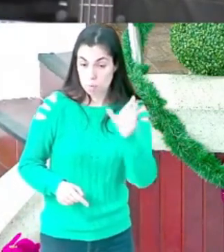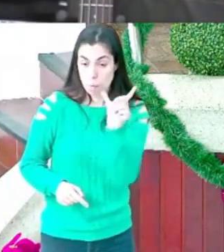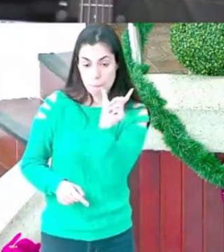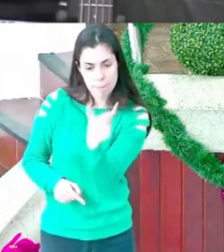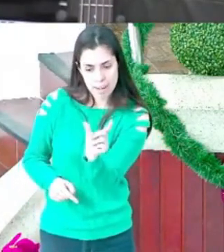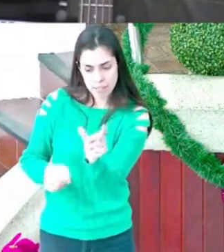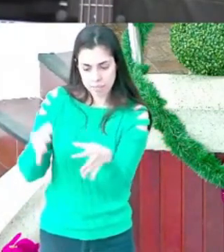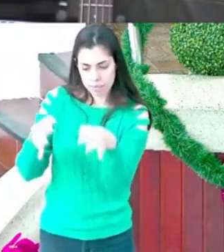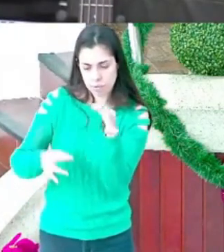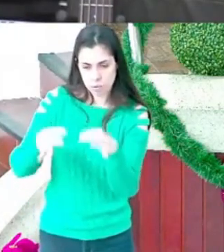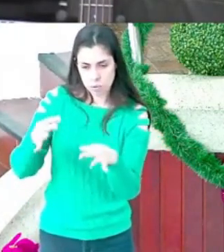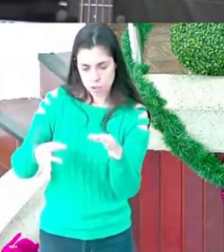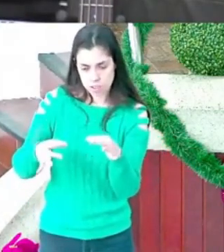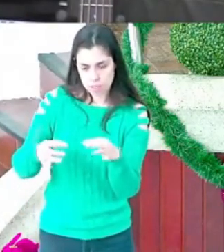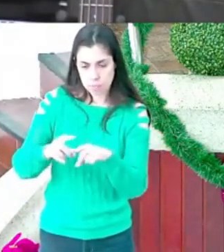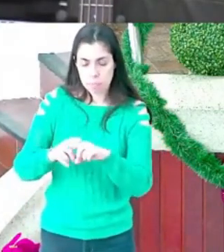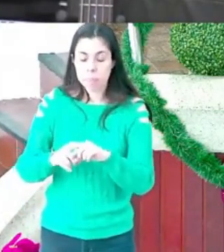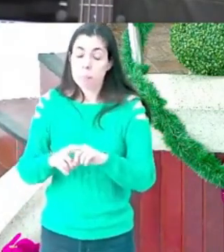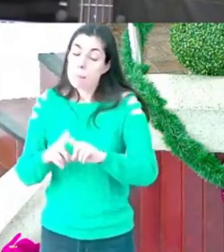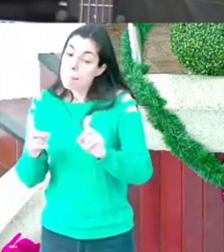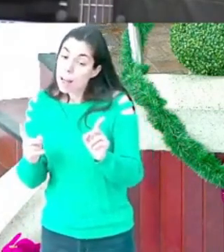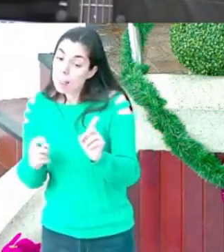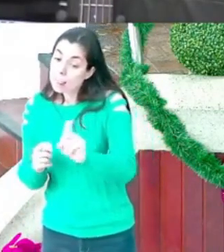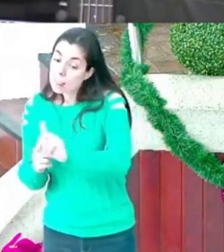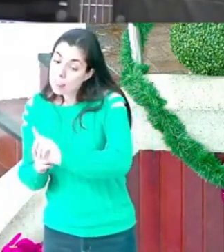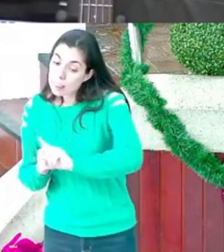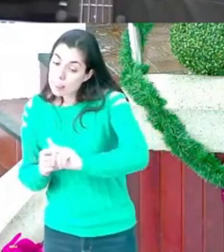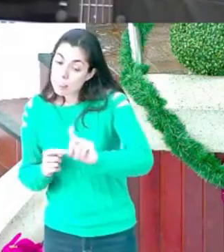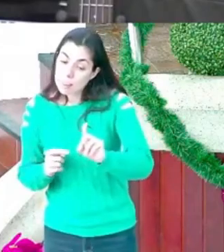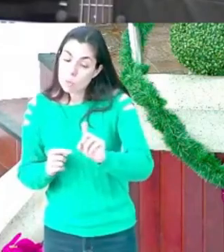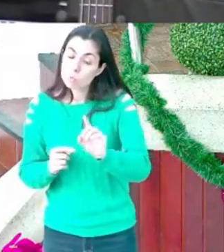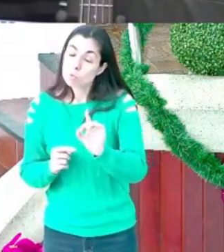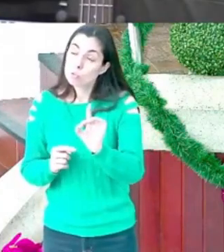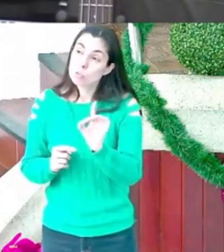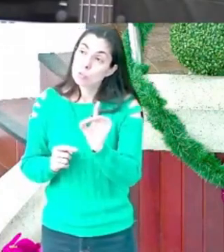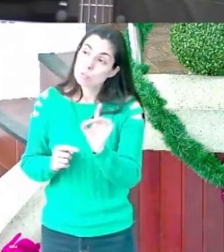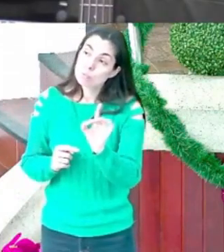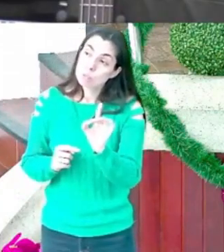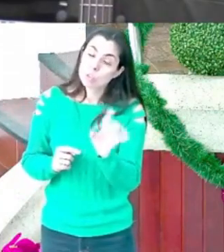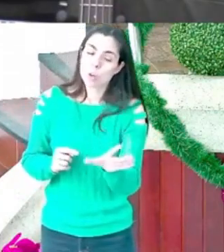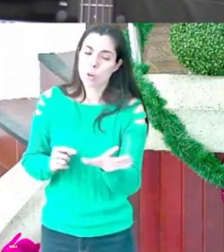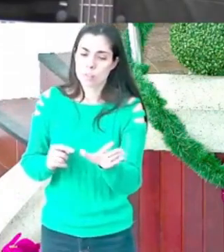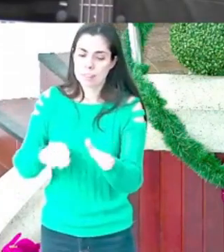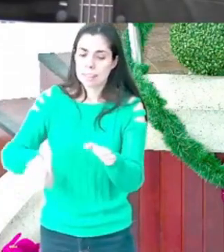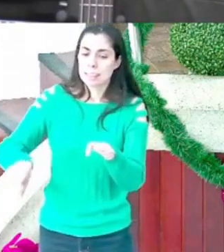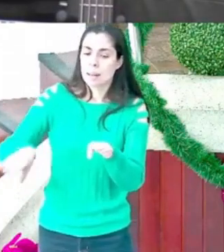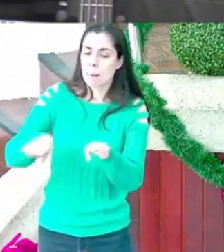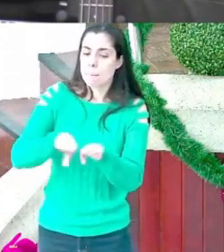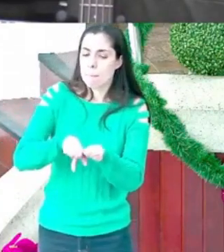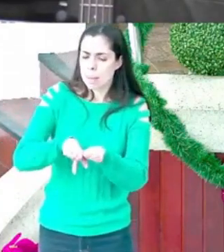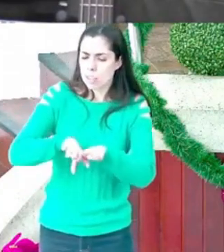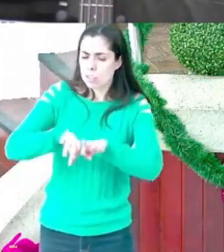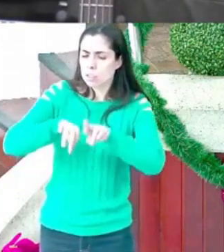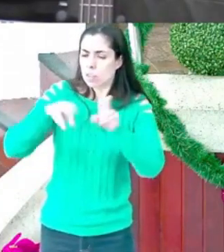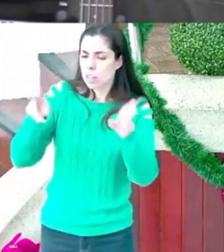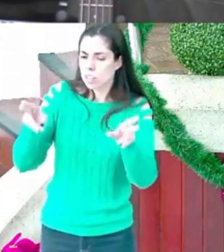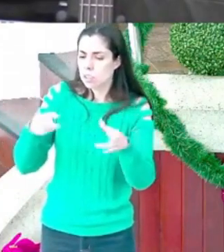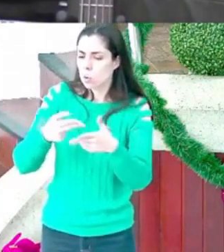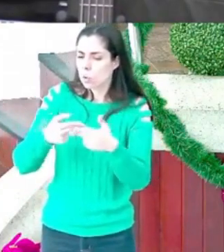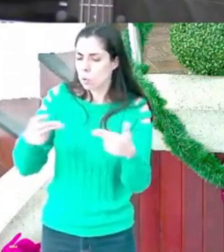O primeiro significado da palavra justiça, então, é a conformidade com uma norma, aquilo que é reto, aquilo que é